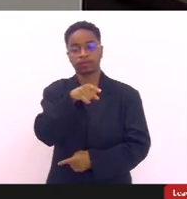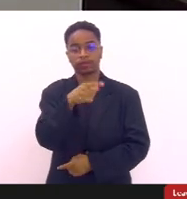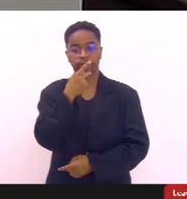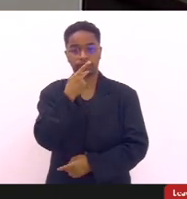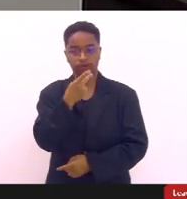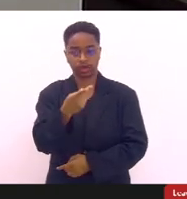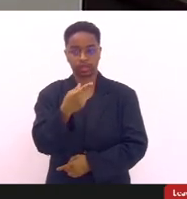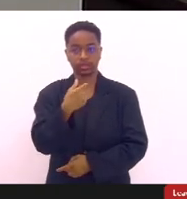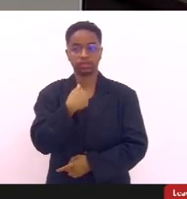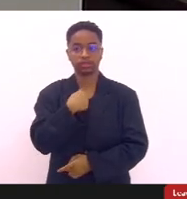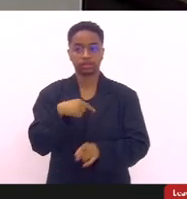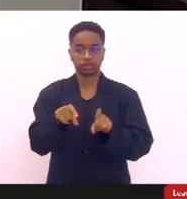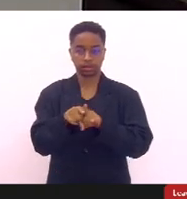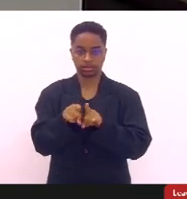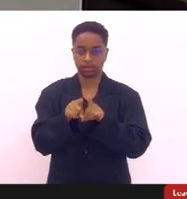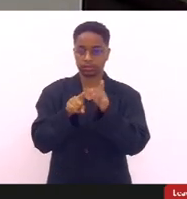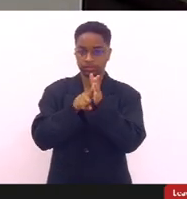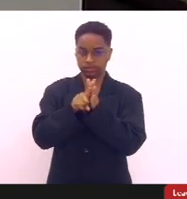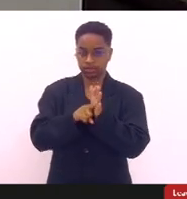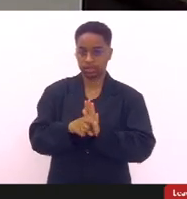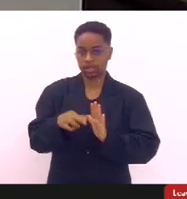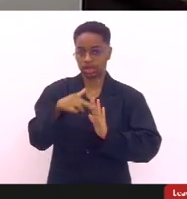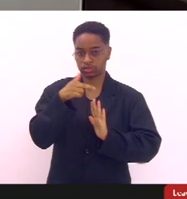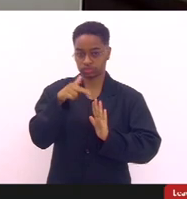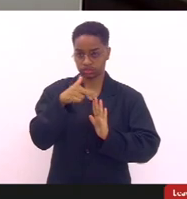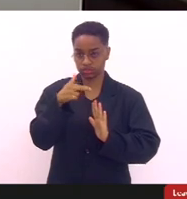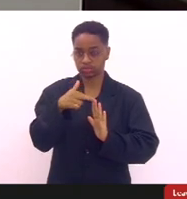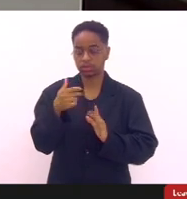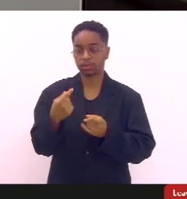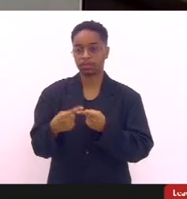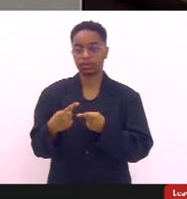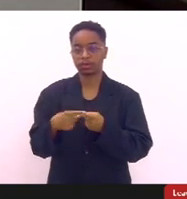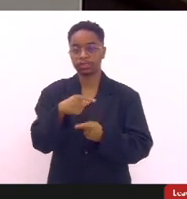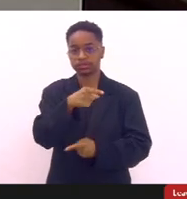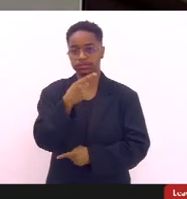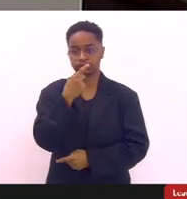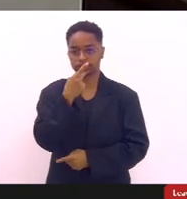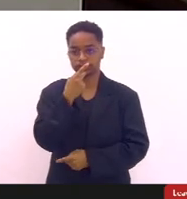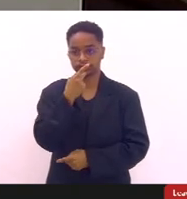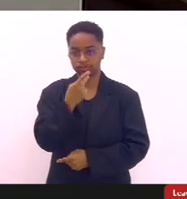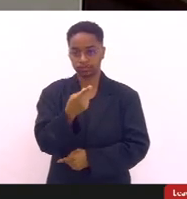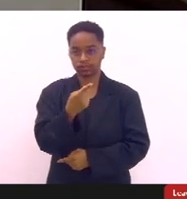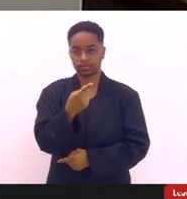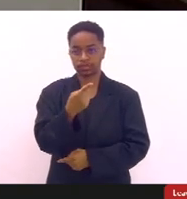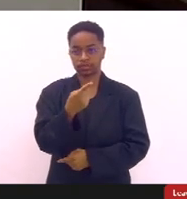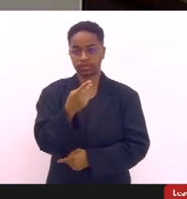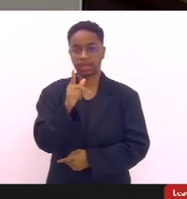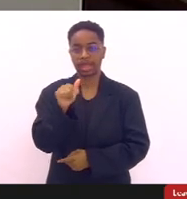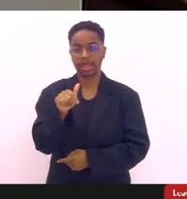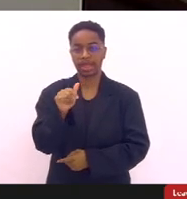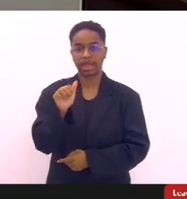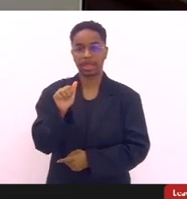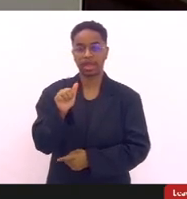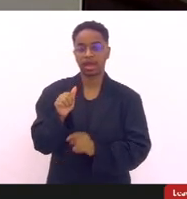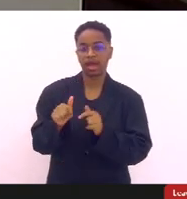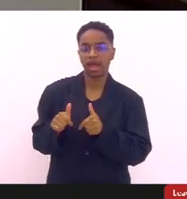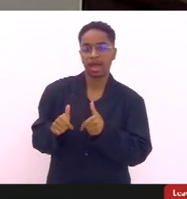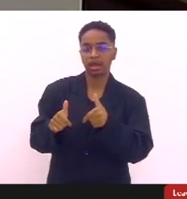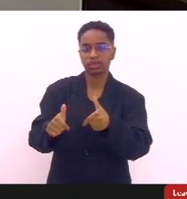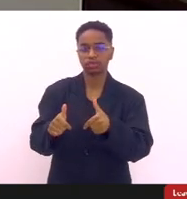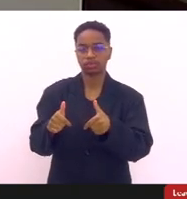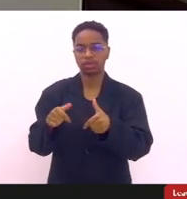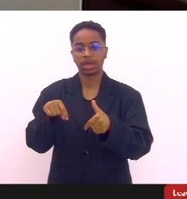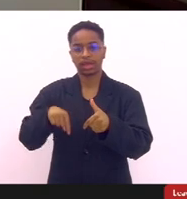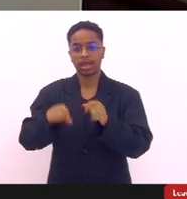até fui consultar a resolução, porque o senhor colocou que essa foi um ato, né, que a Leste